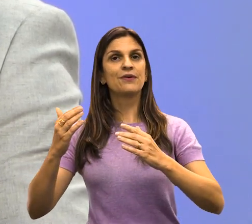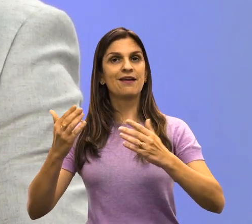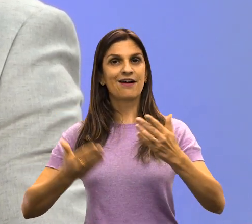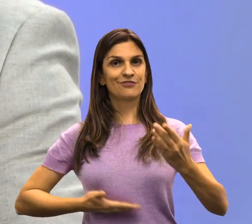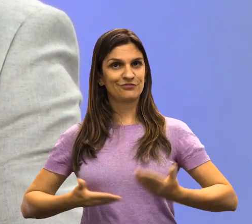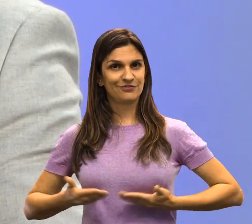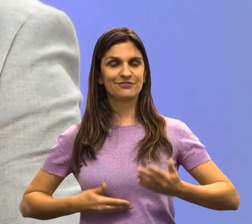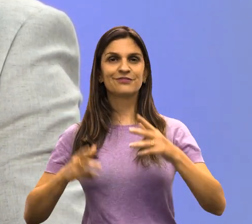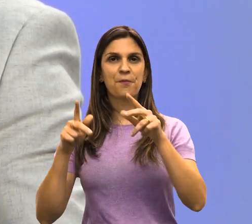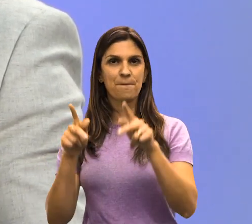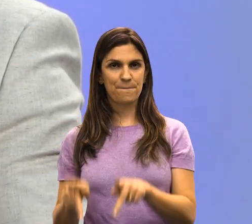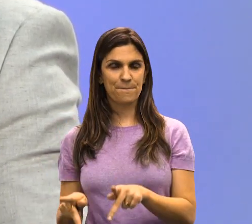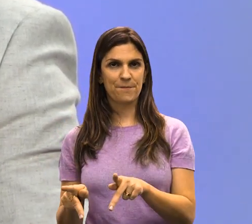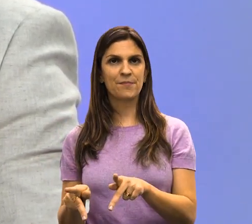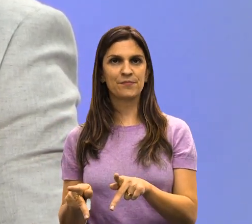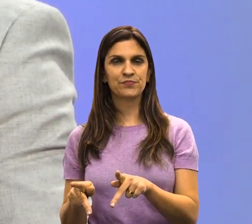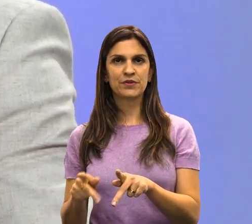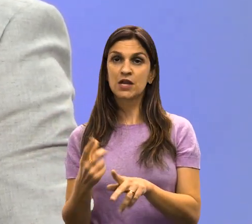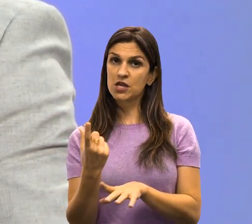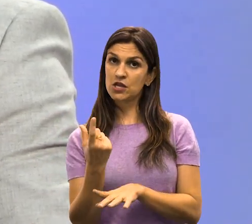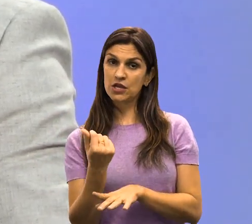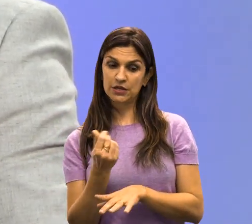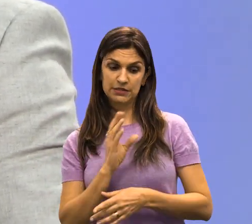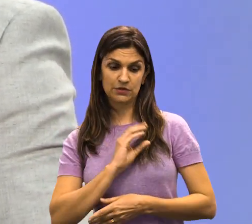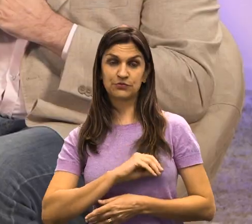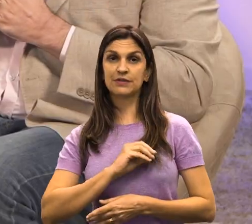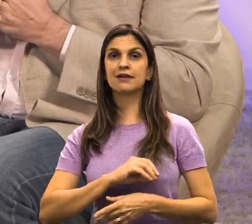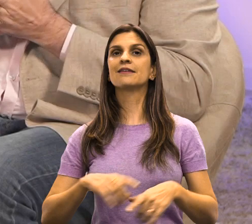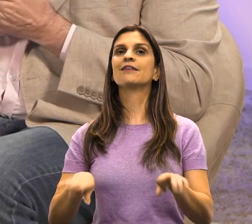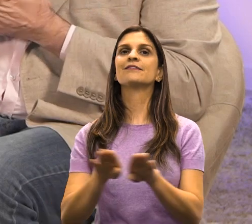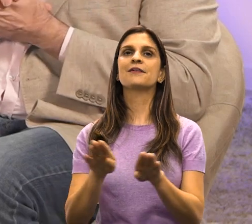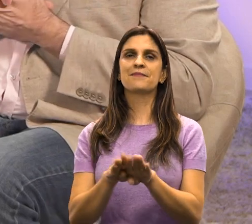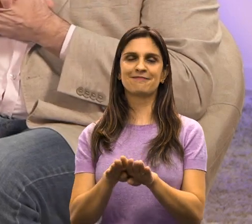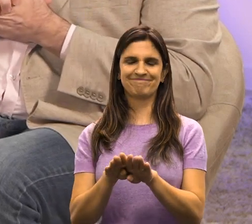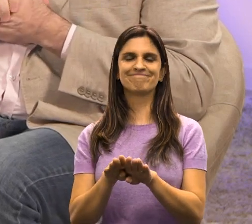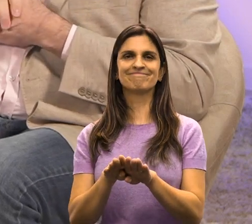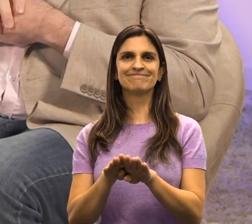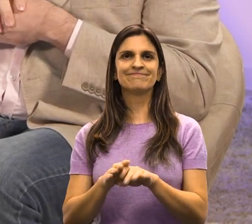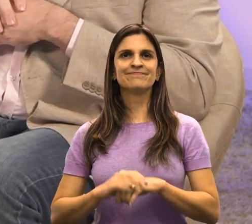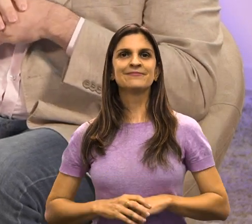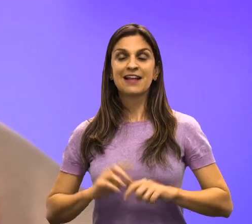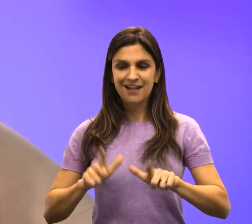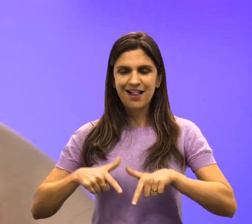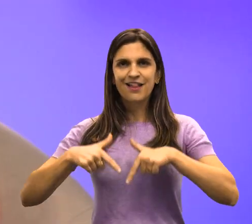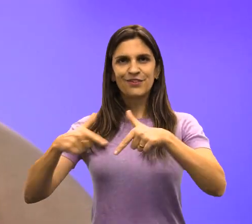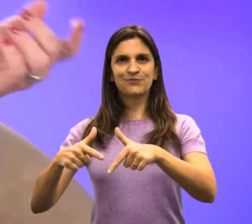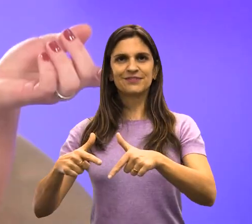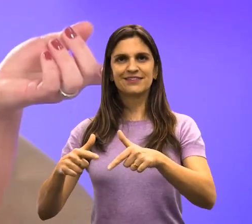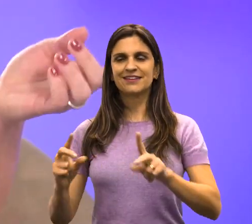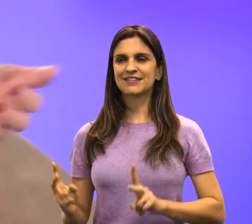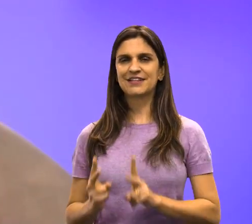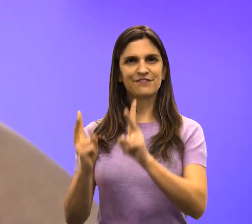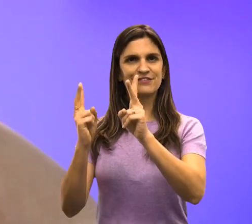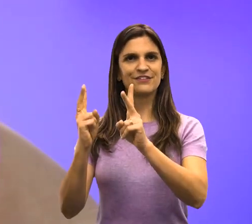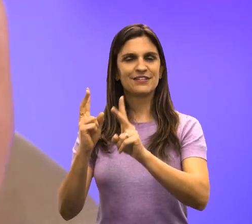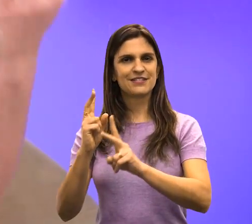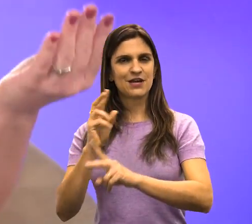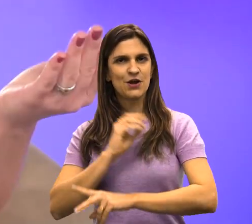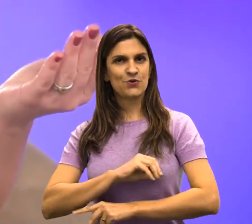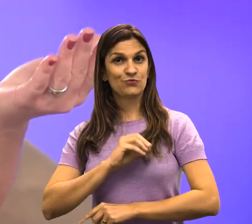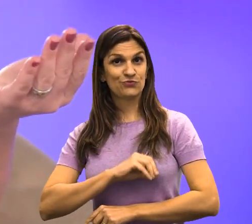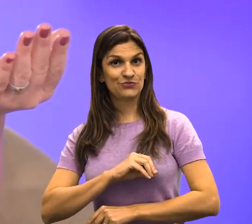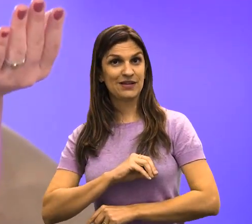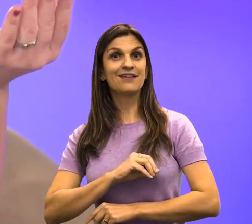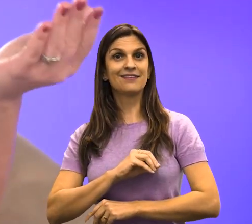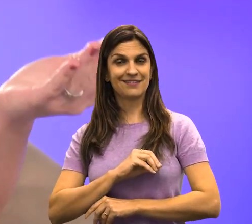inclusive no que tange a questão salarial também. Isso é uma luta sua dentro da casa em relação a essa valorização dos